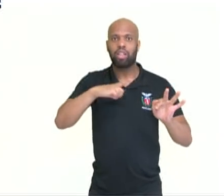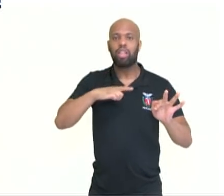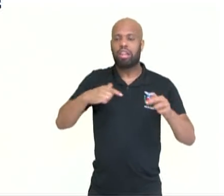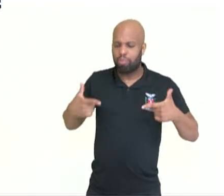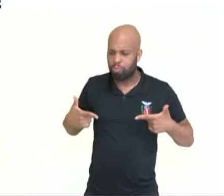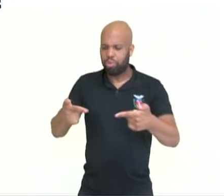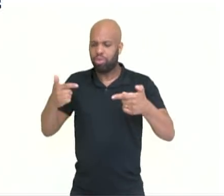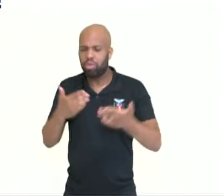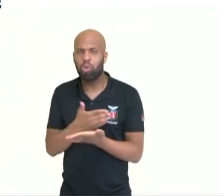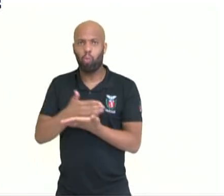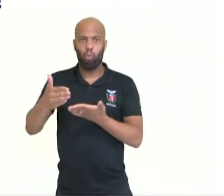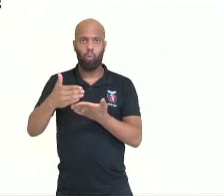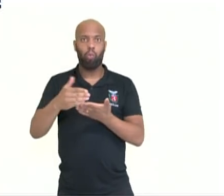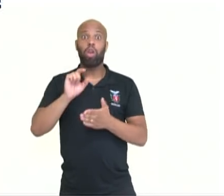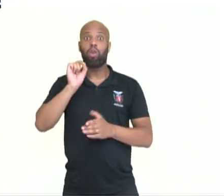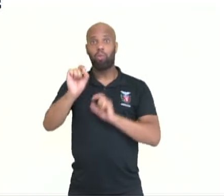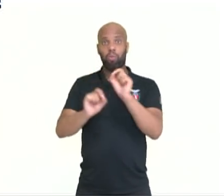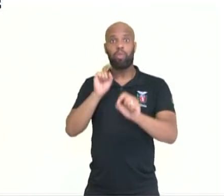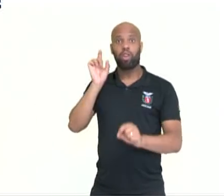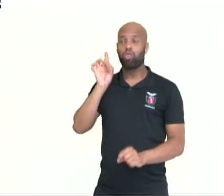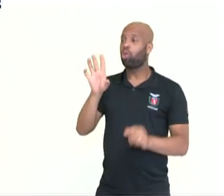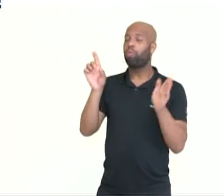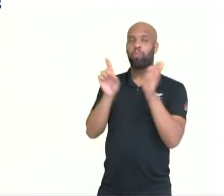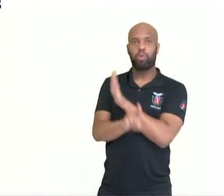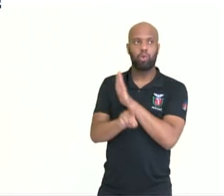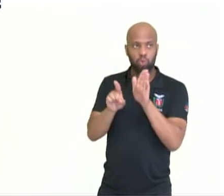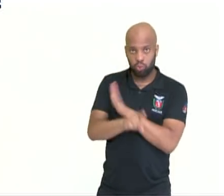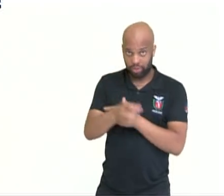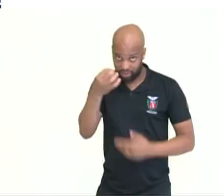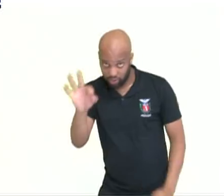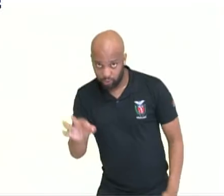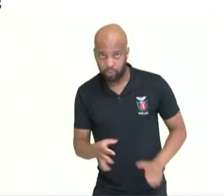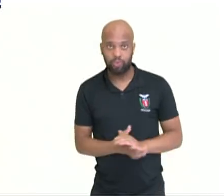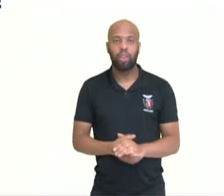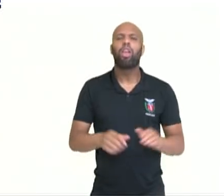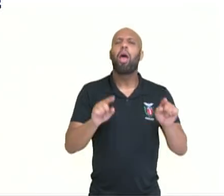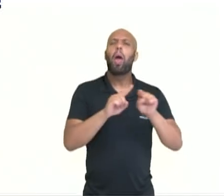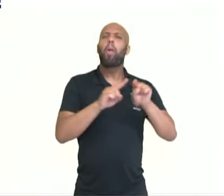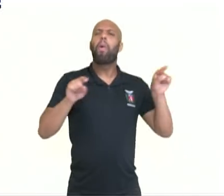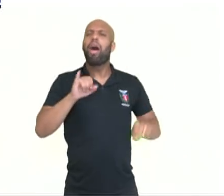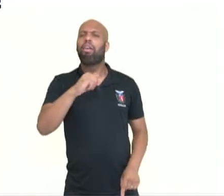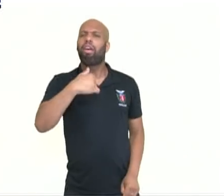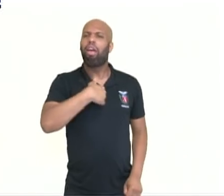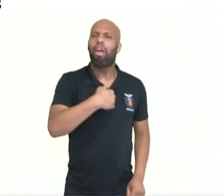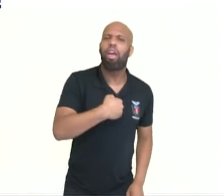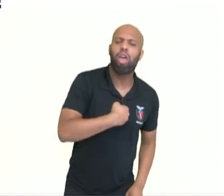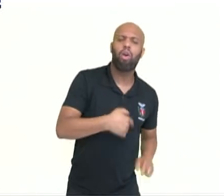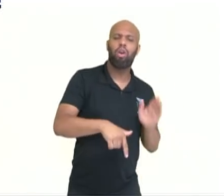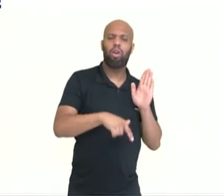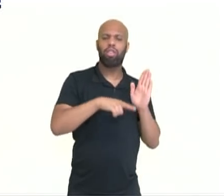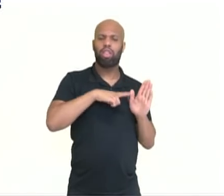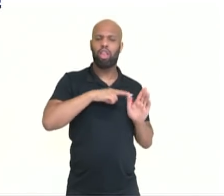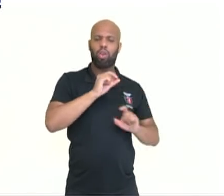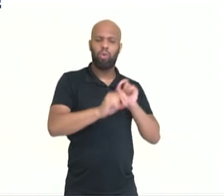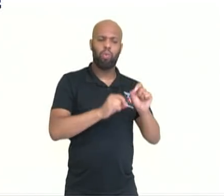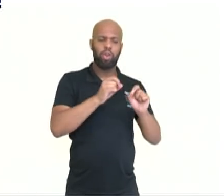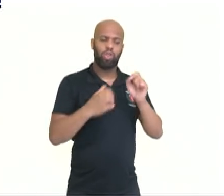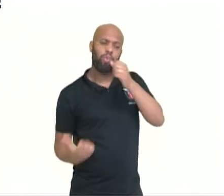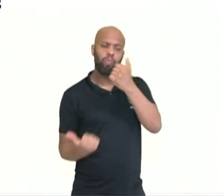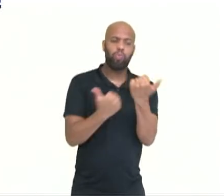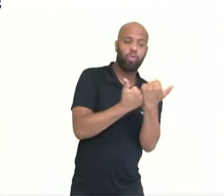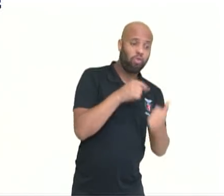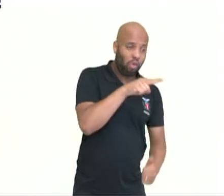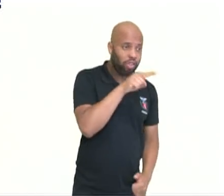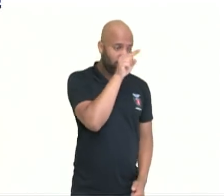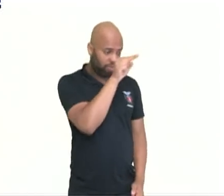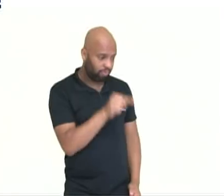de interrogação, é apenas uma pergunta, certo? Mas se eu aparecer no seu lugar, disse o ponto de